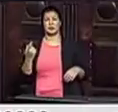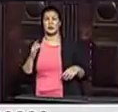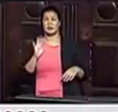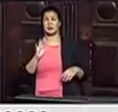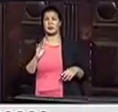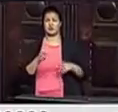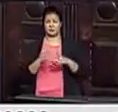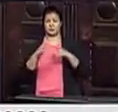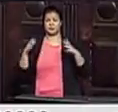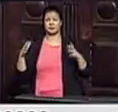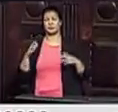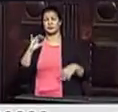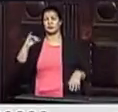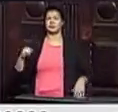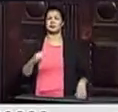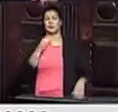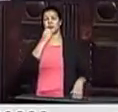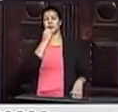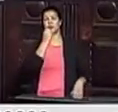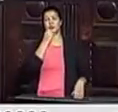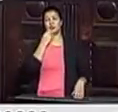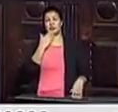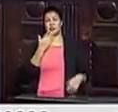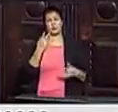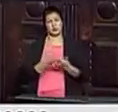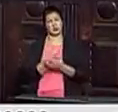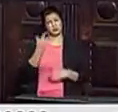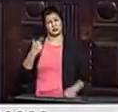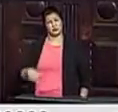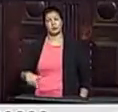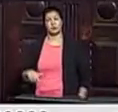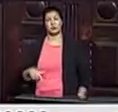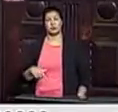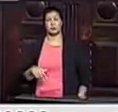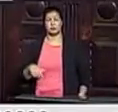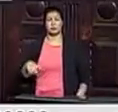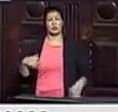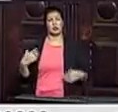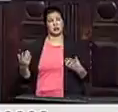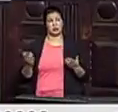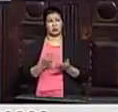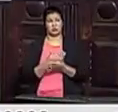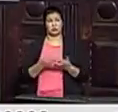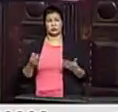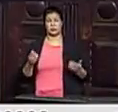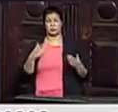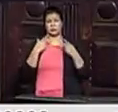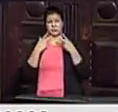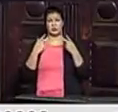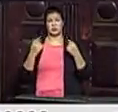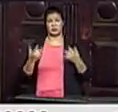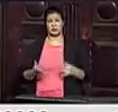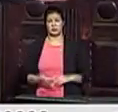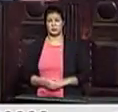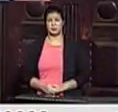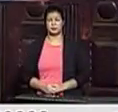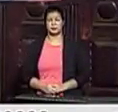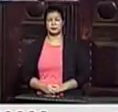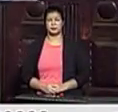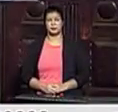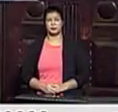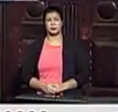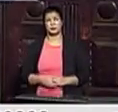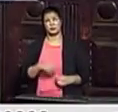oportunidade para que isso aconteça outras vezes. Aí alguém pode dizer assim, bom, mas